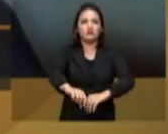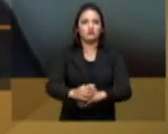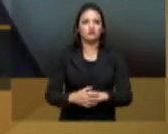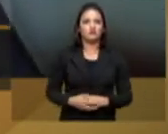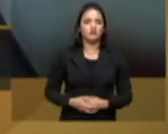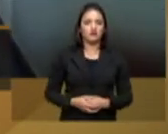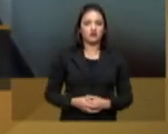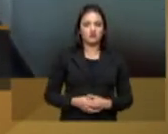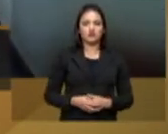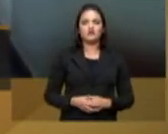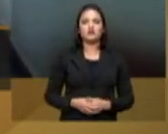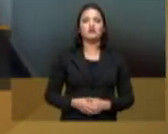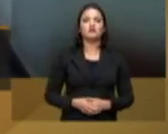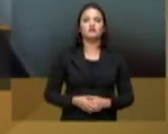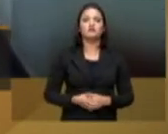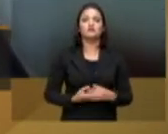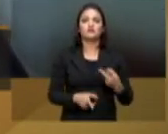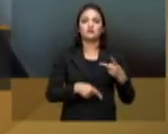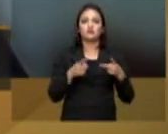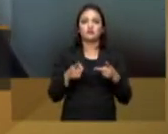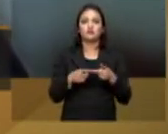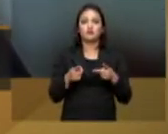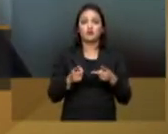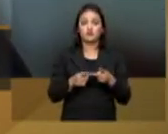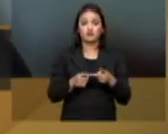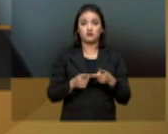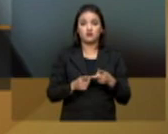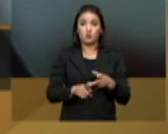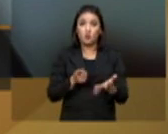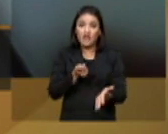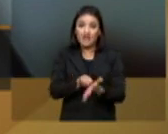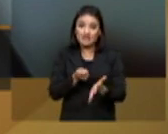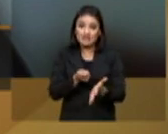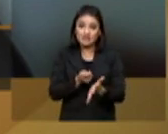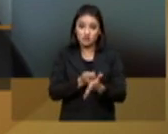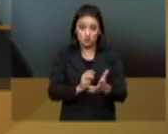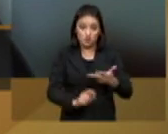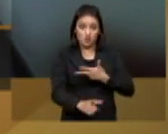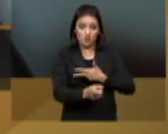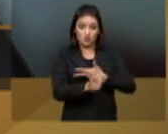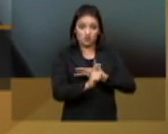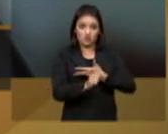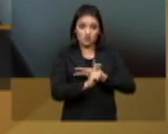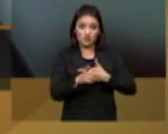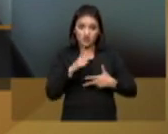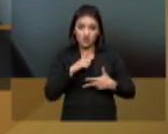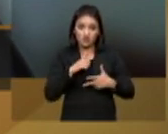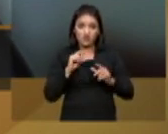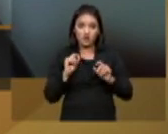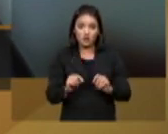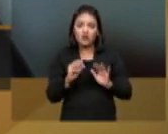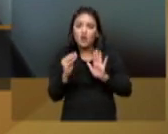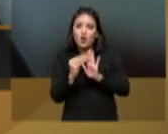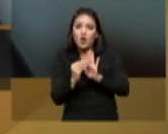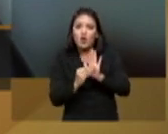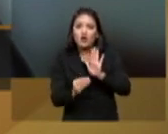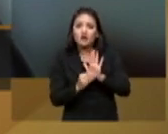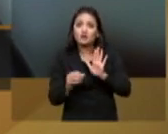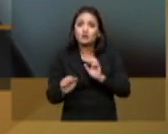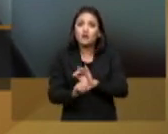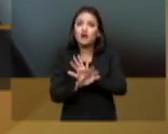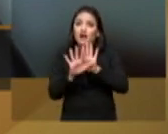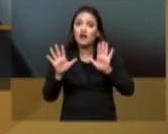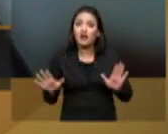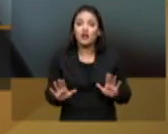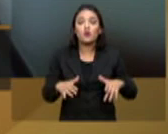segundo, exigiu do Poder Executivo a fixação das hipóteses nas quais aquele